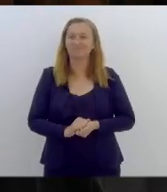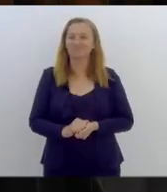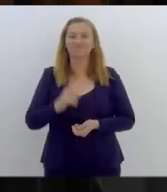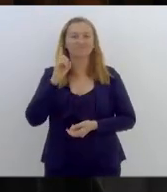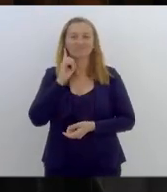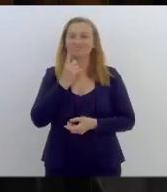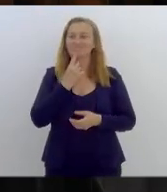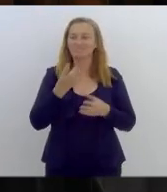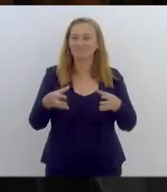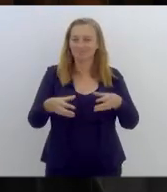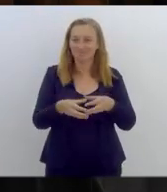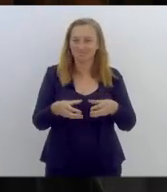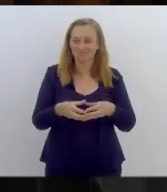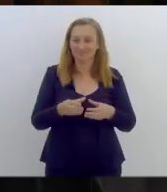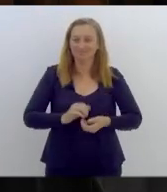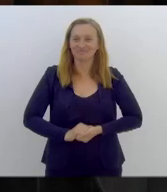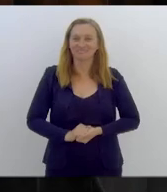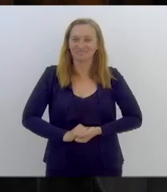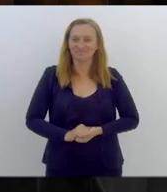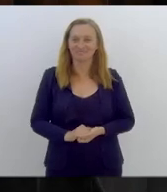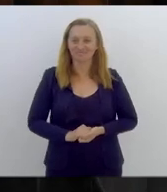deficientes auditivos